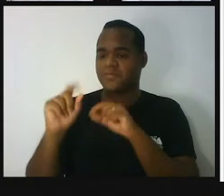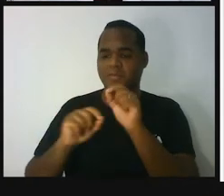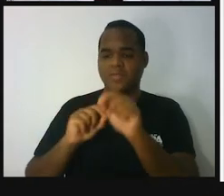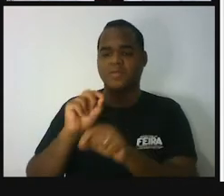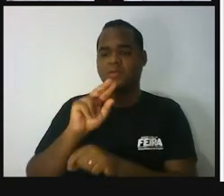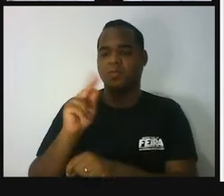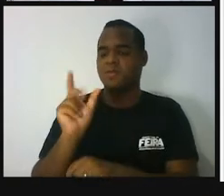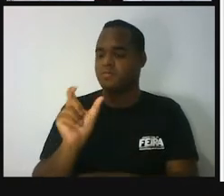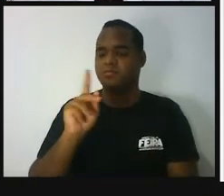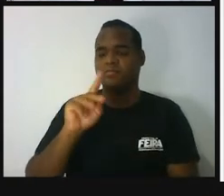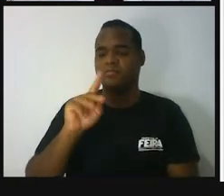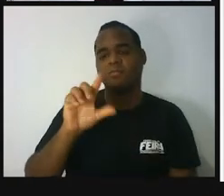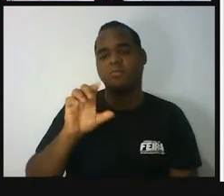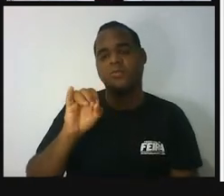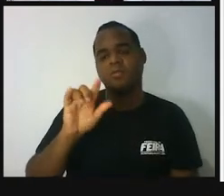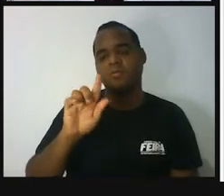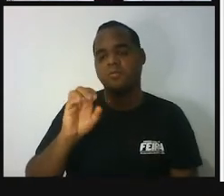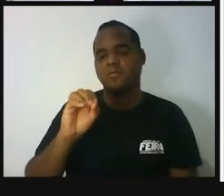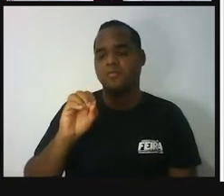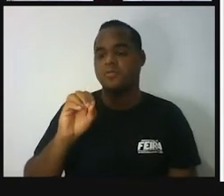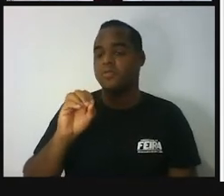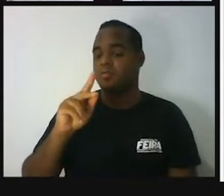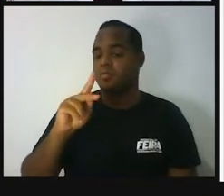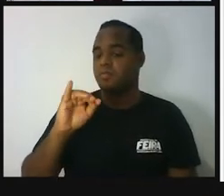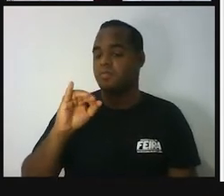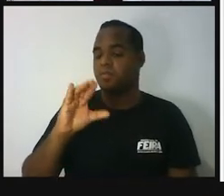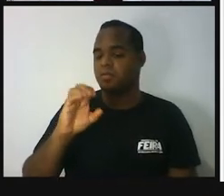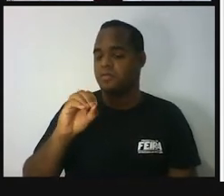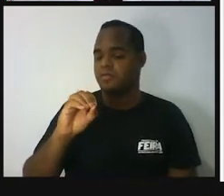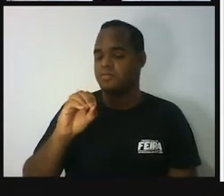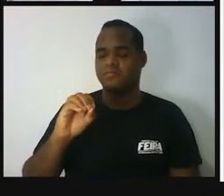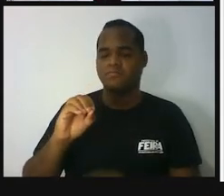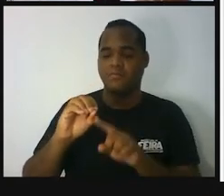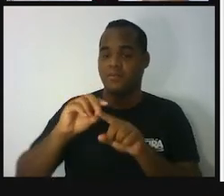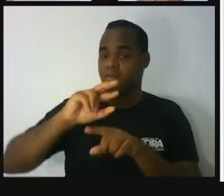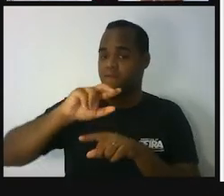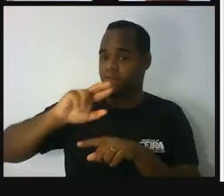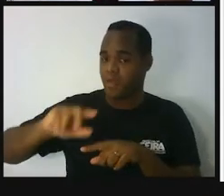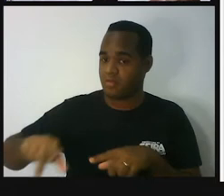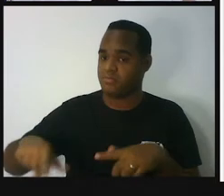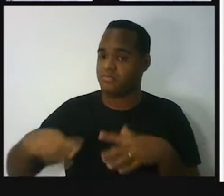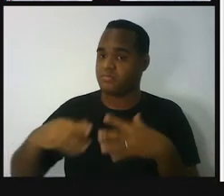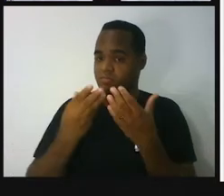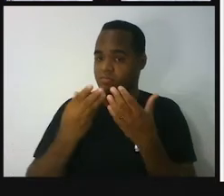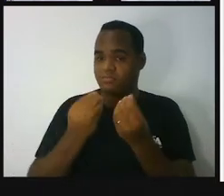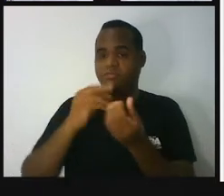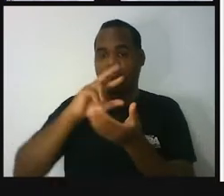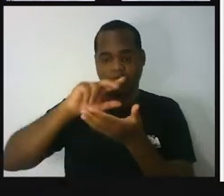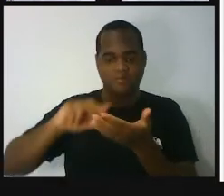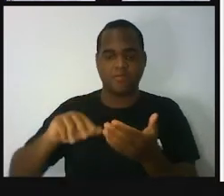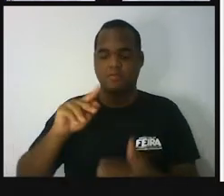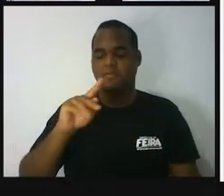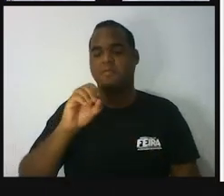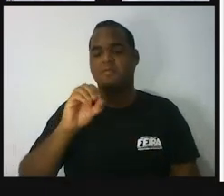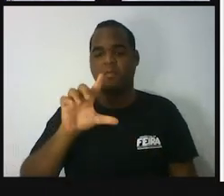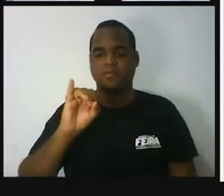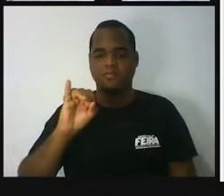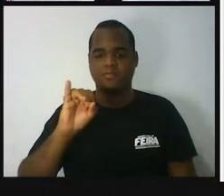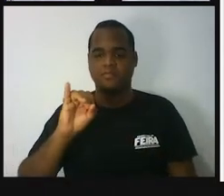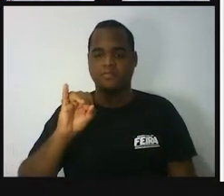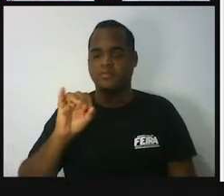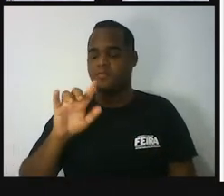dividir em duas, que é poli. Poli significa muito ou vários. E